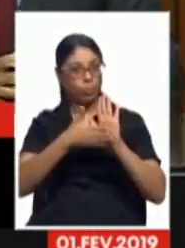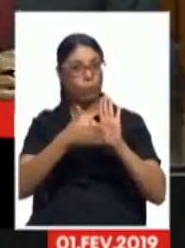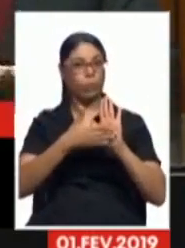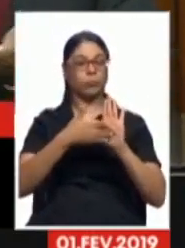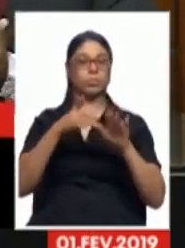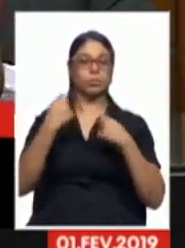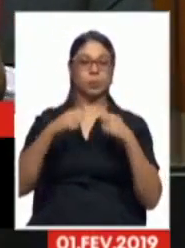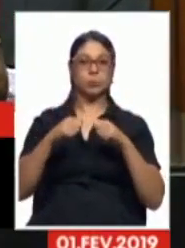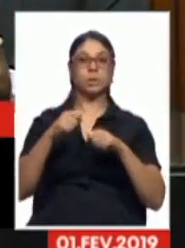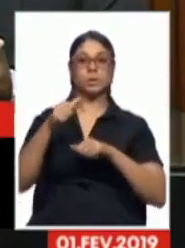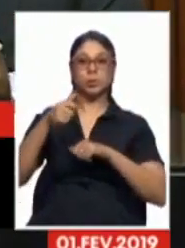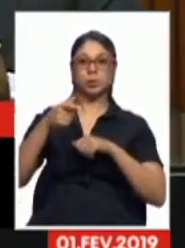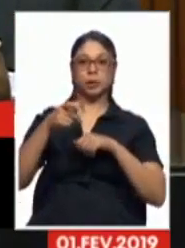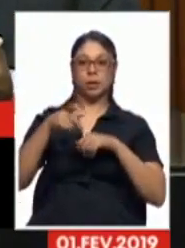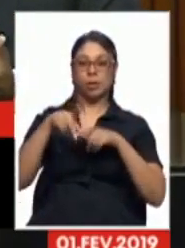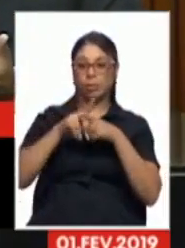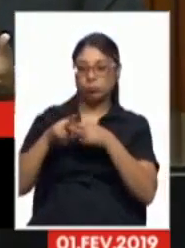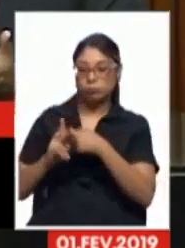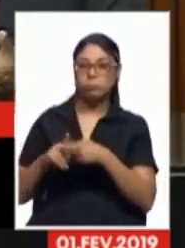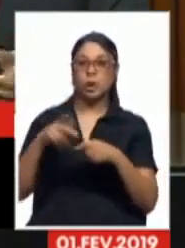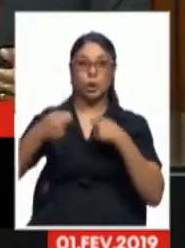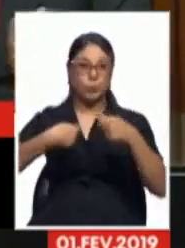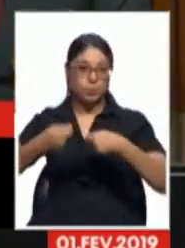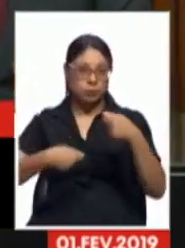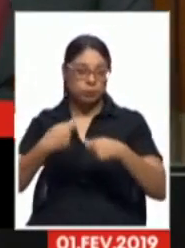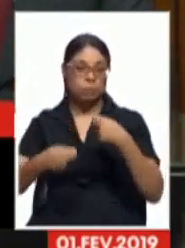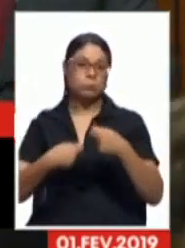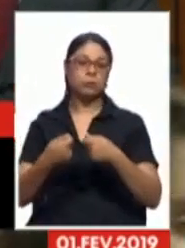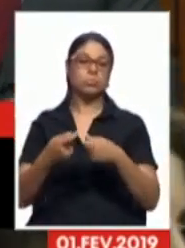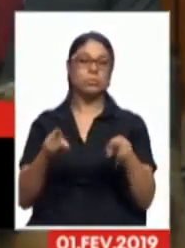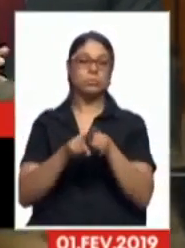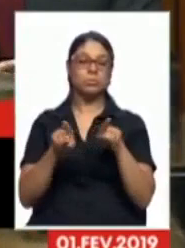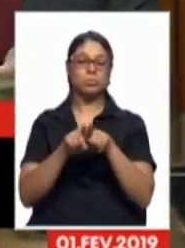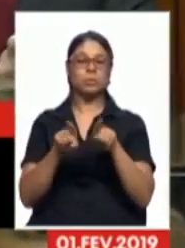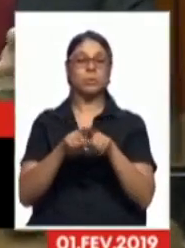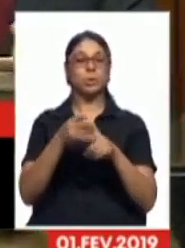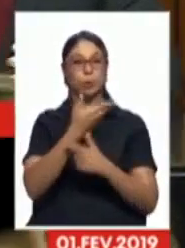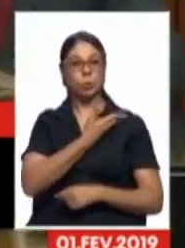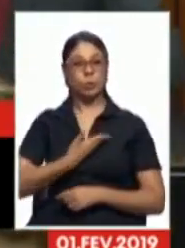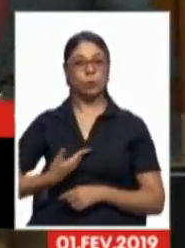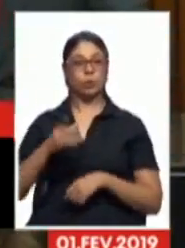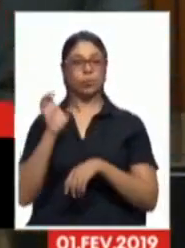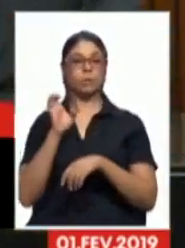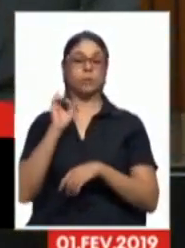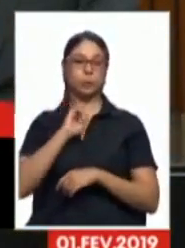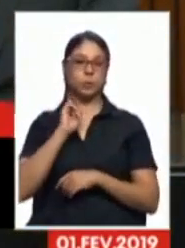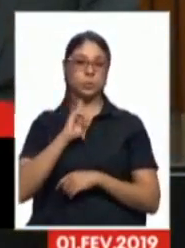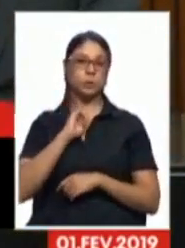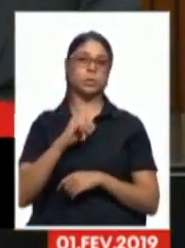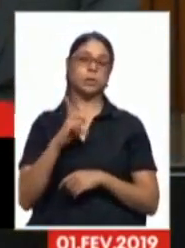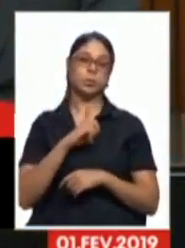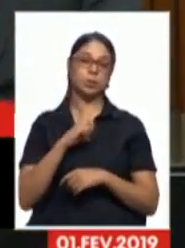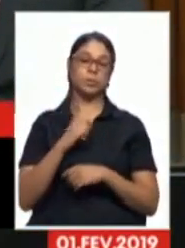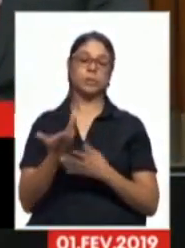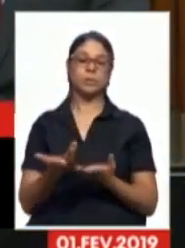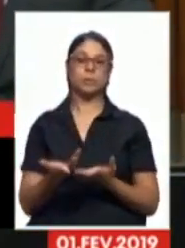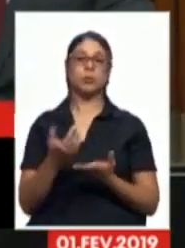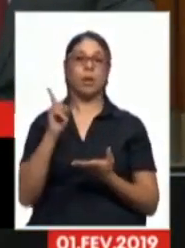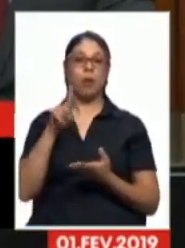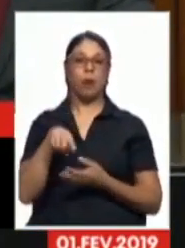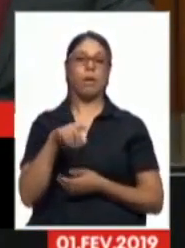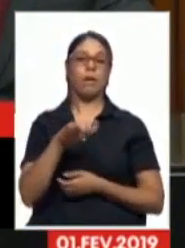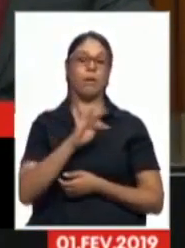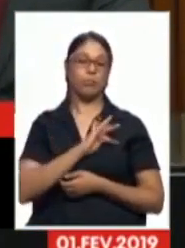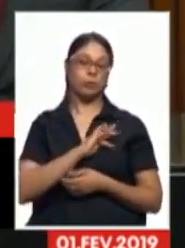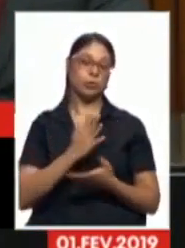administrativa e também um pedido de autorização para que o governo de Minas faça adesão ao regime de recuperação fiscal